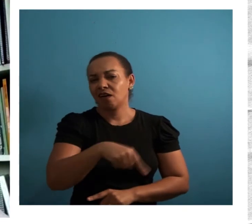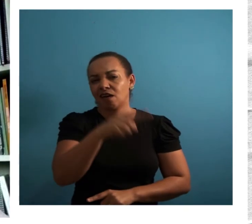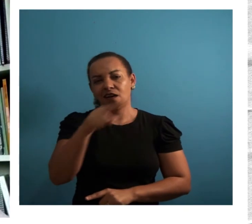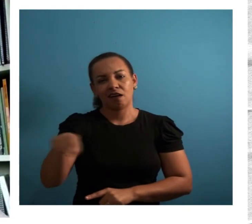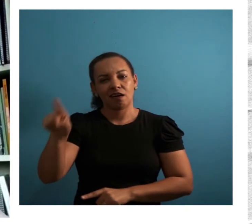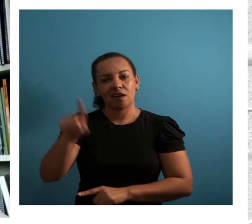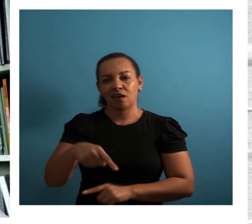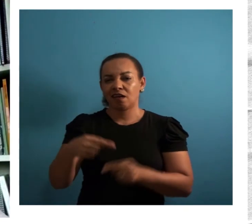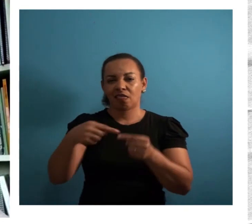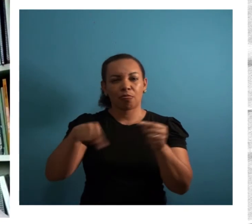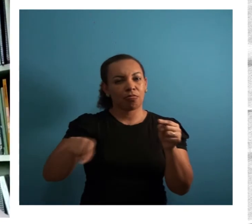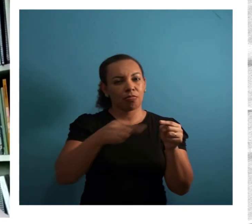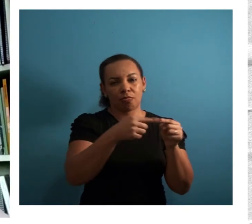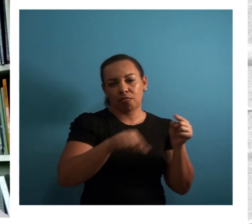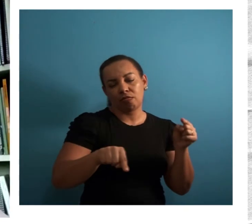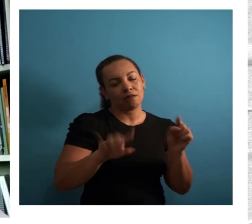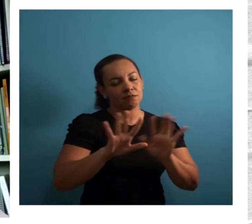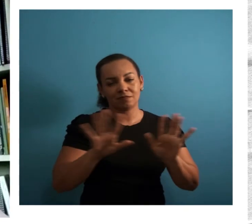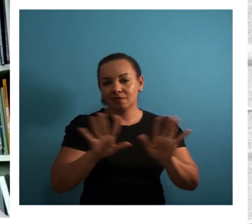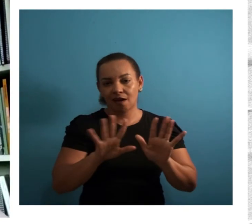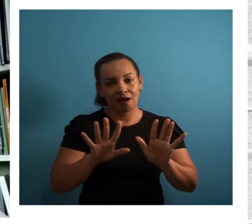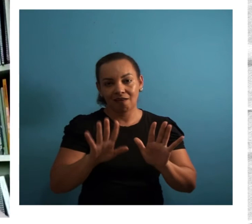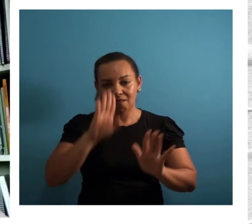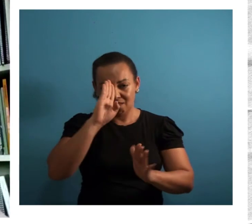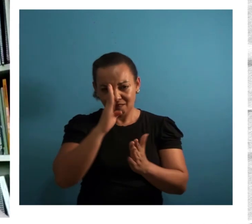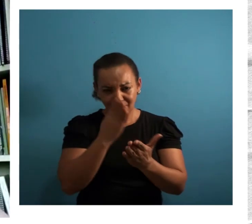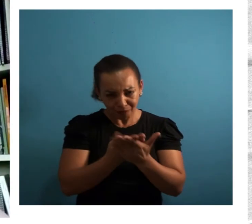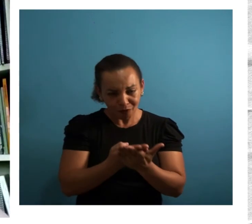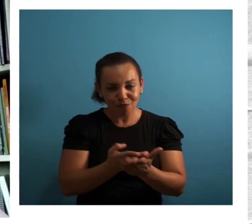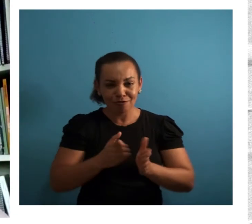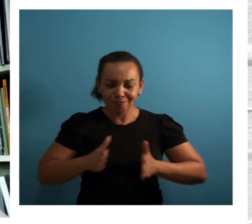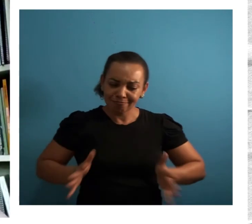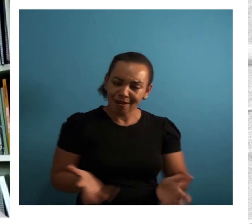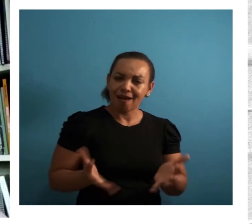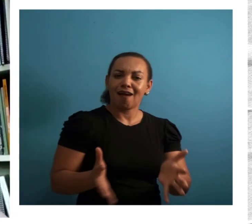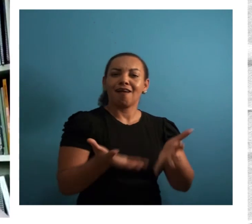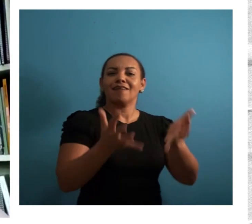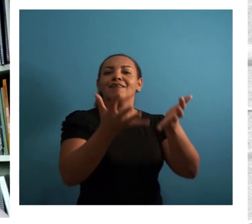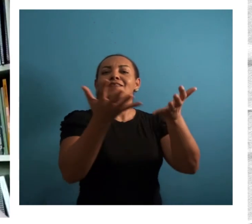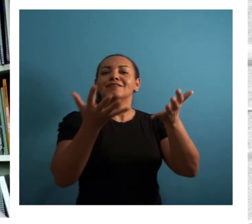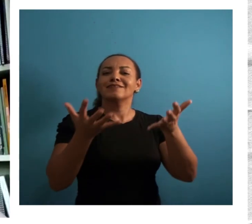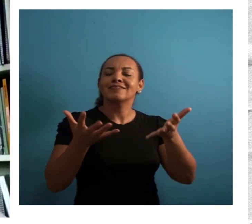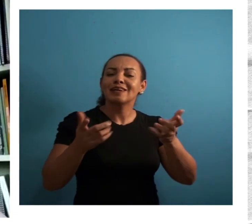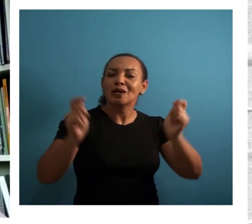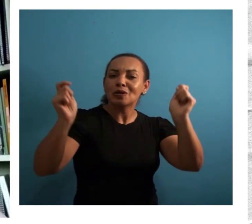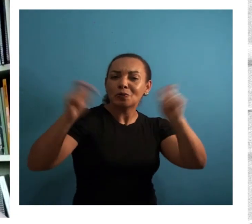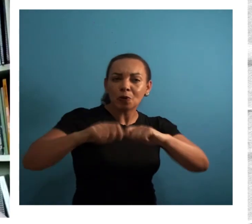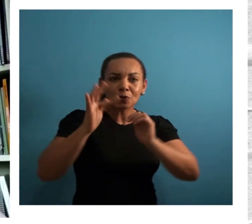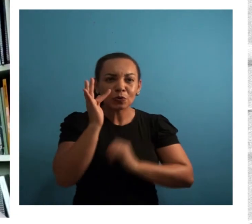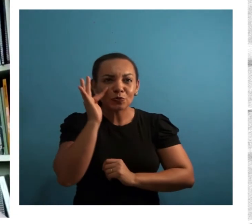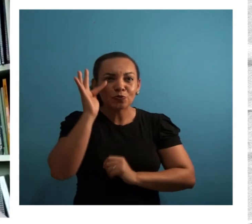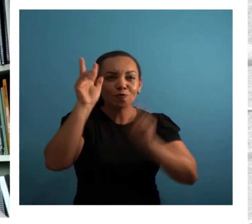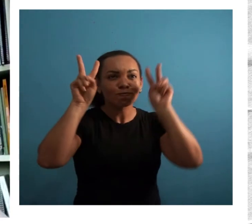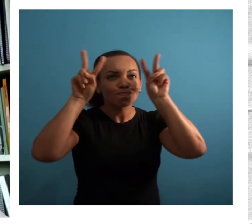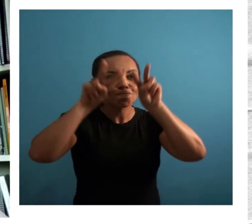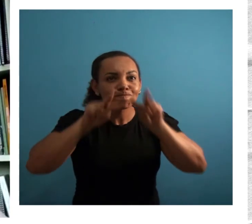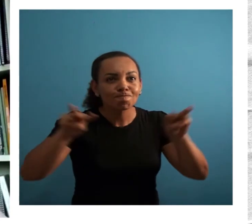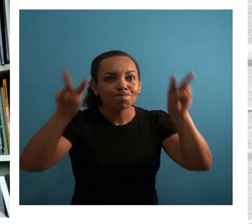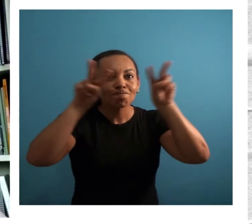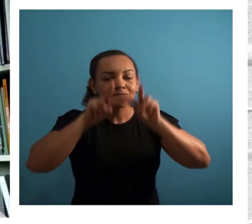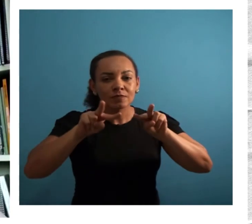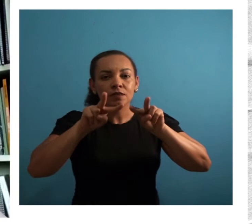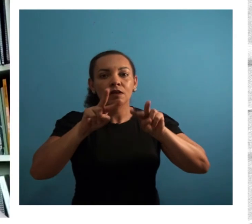elimina as descrenças e eleva o animo para que possamos vislumbrar pela frente